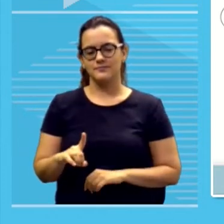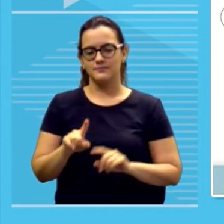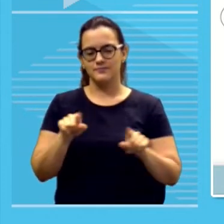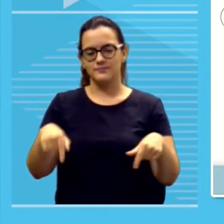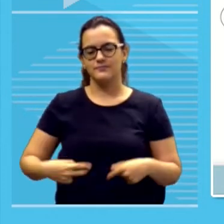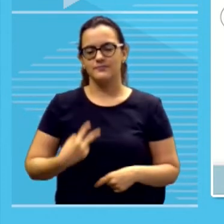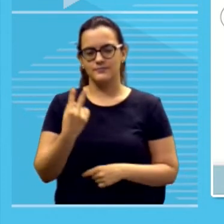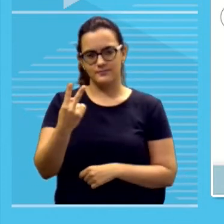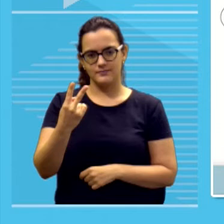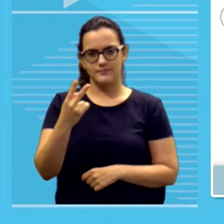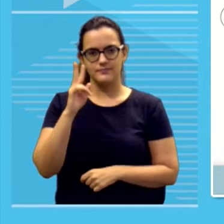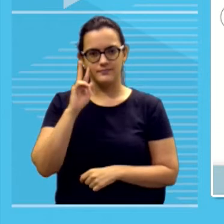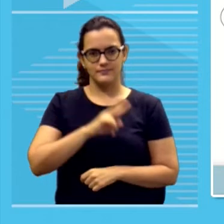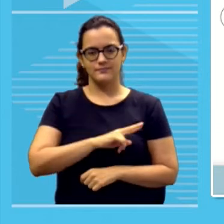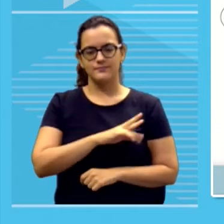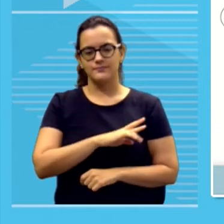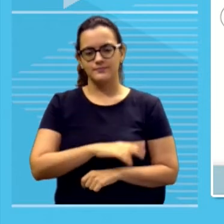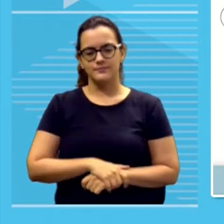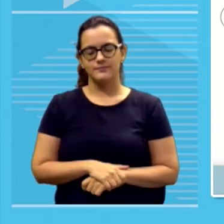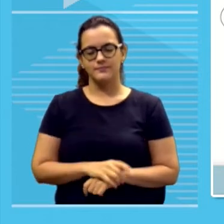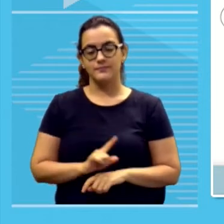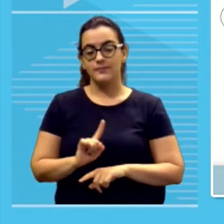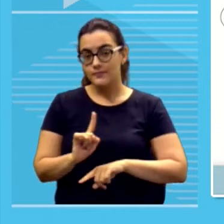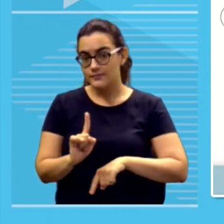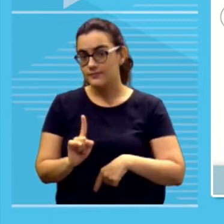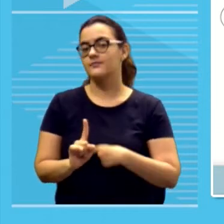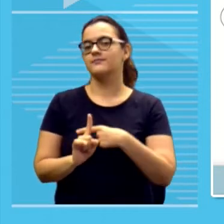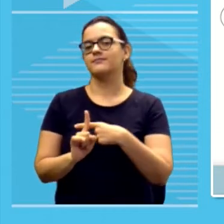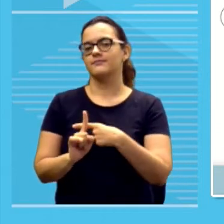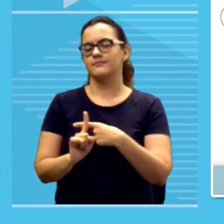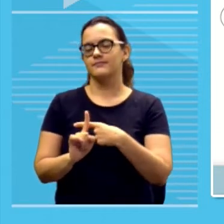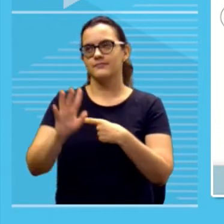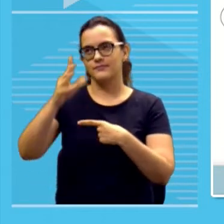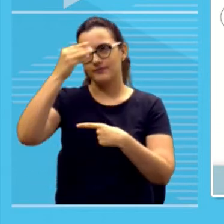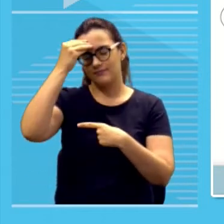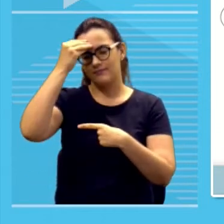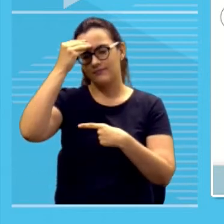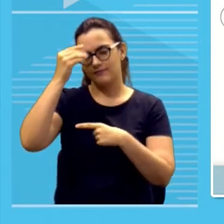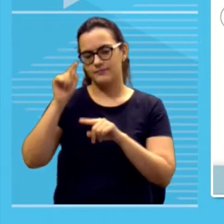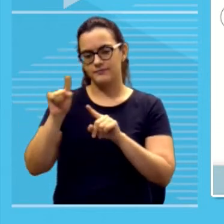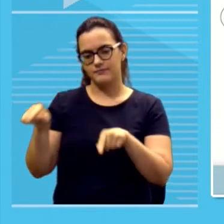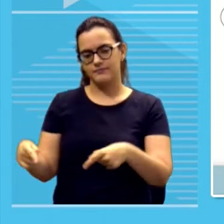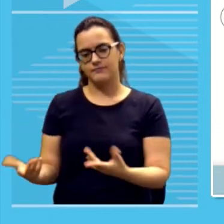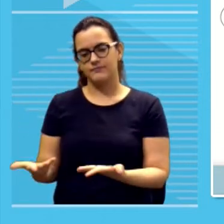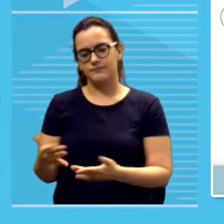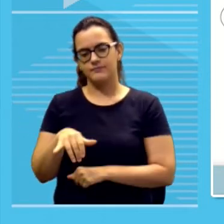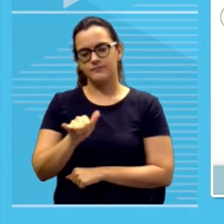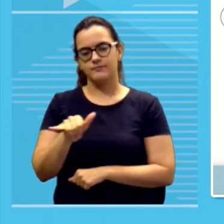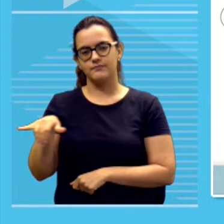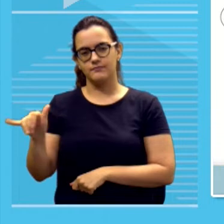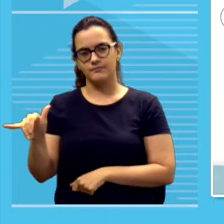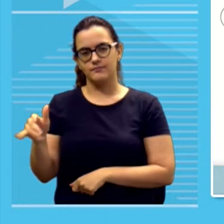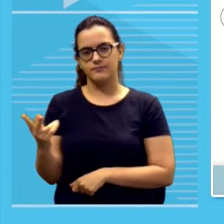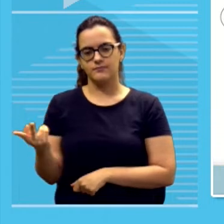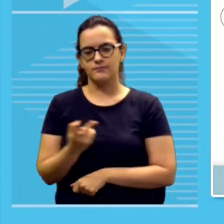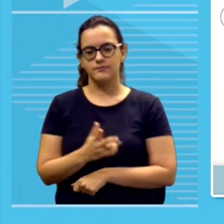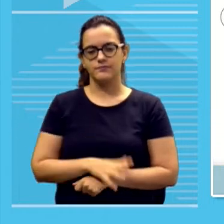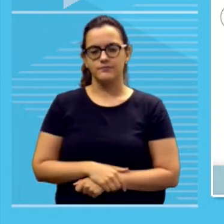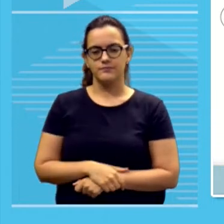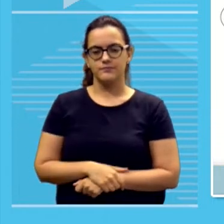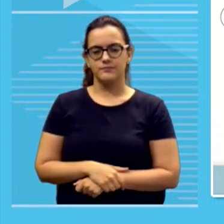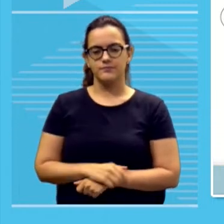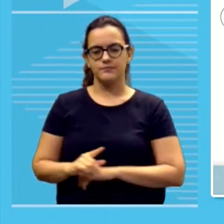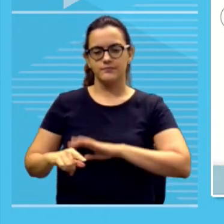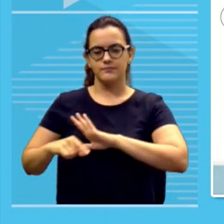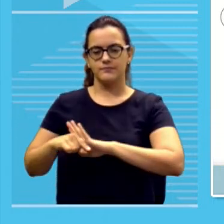mais agora vamos para o yc - yd ao quadrado diz